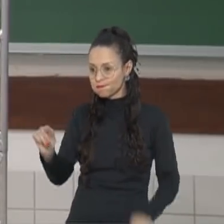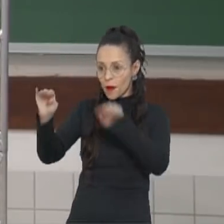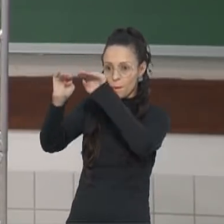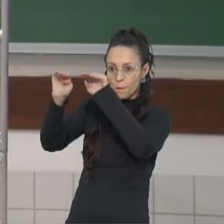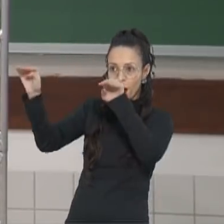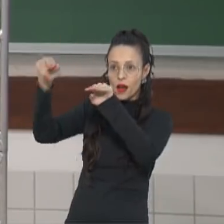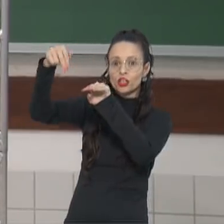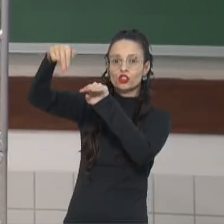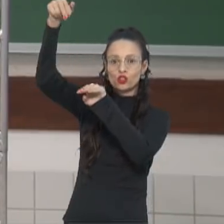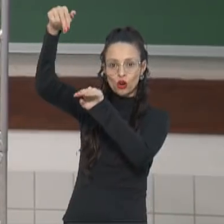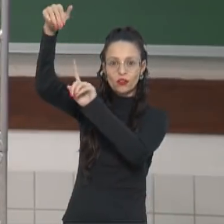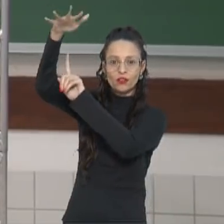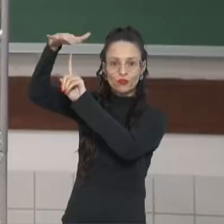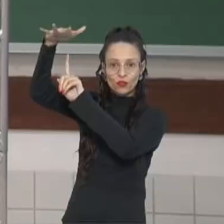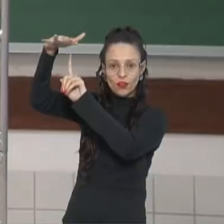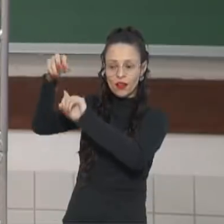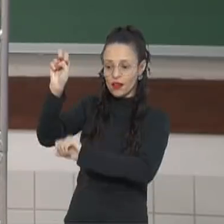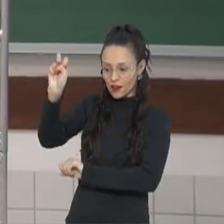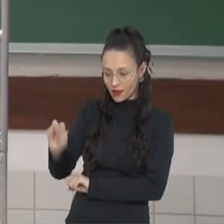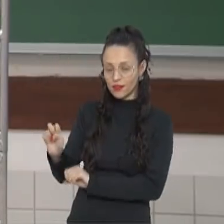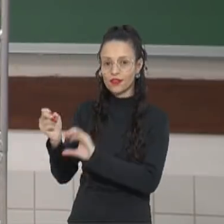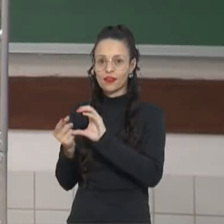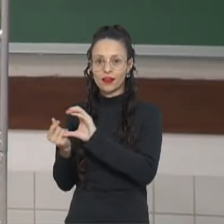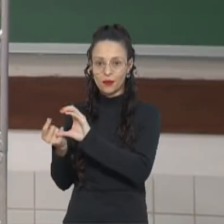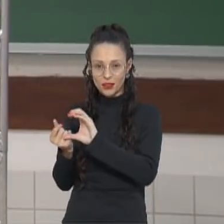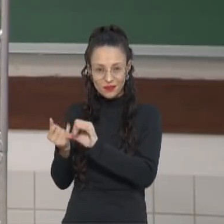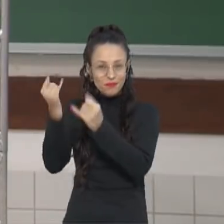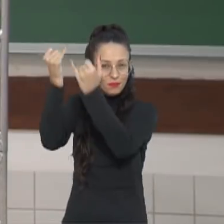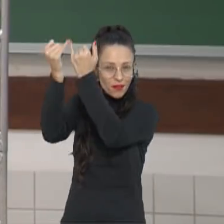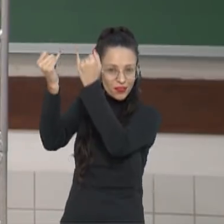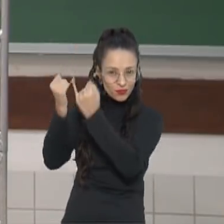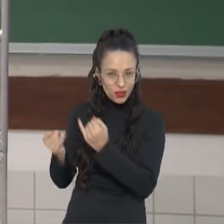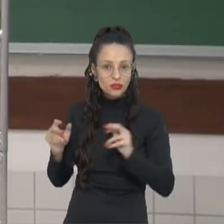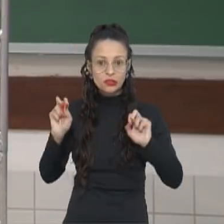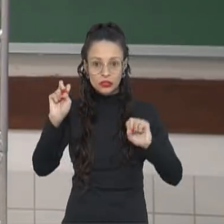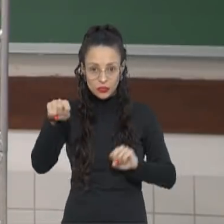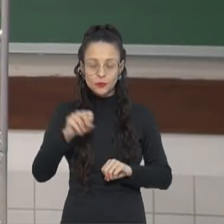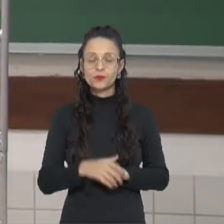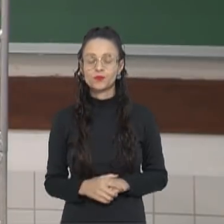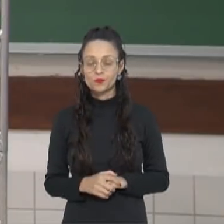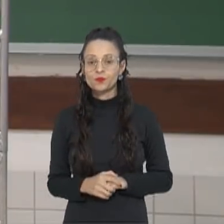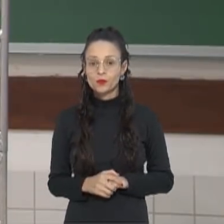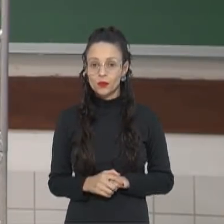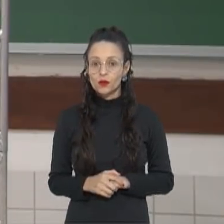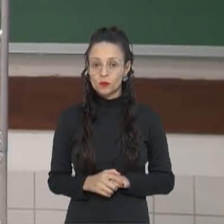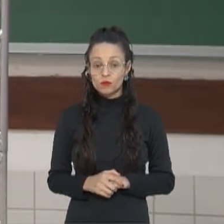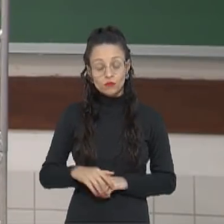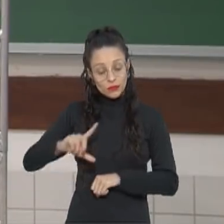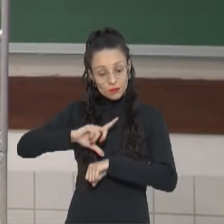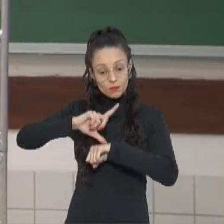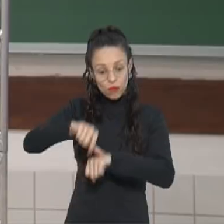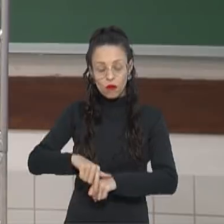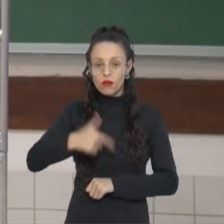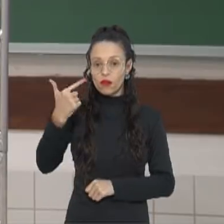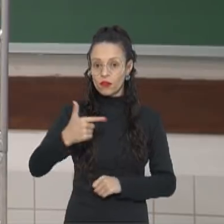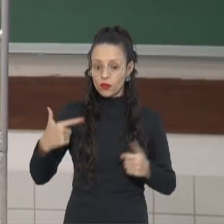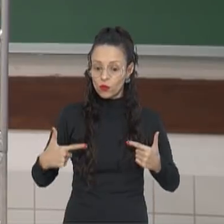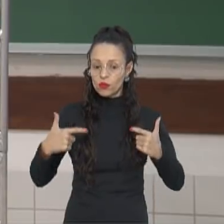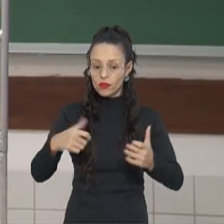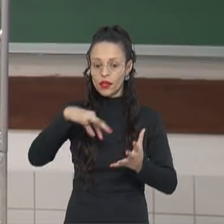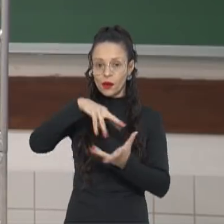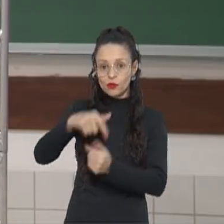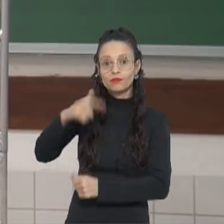norte socialista, ao sul capitalista. Semelhanças aí sim. Então você tem pós-Segunda Guerra Mundial, mais um país